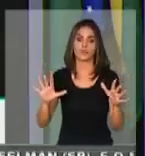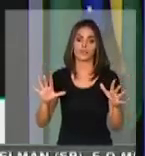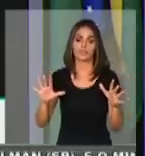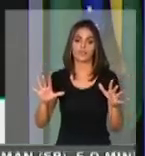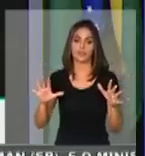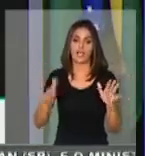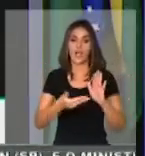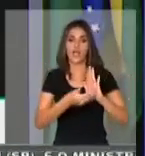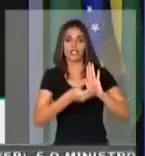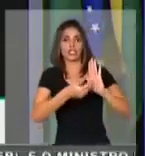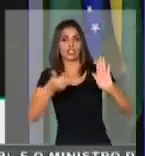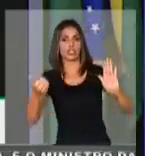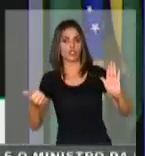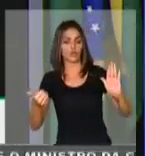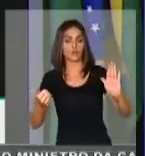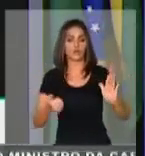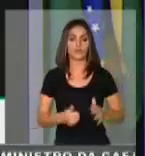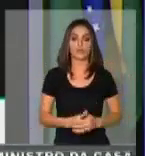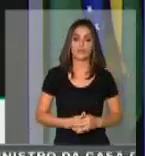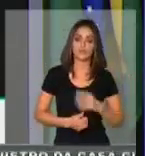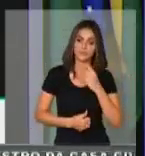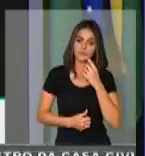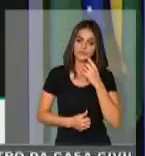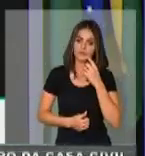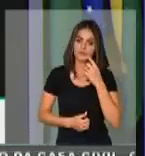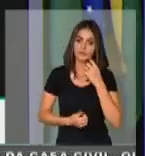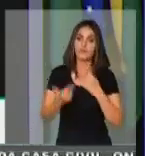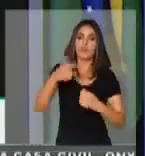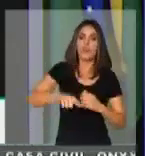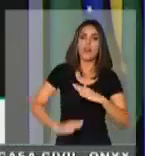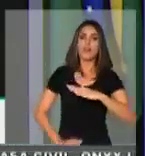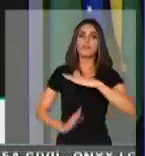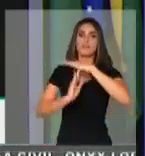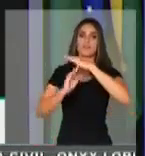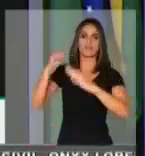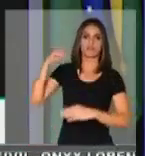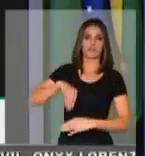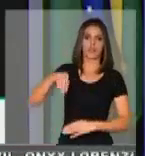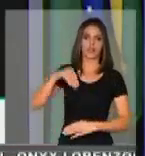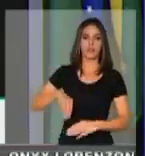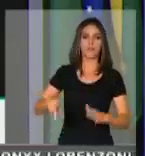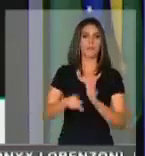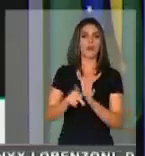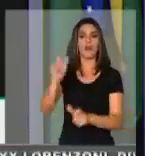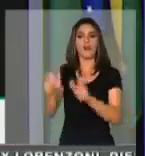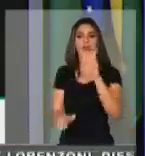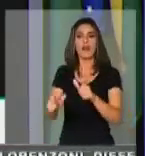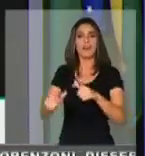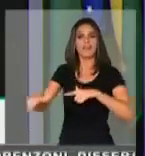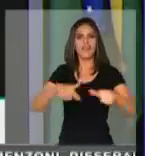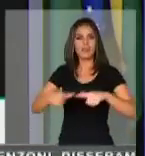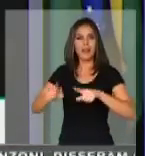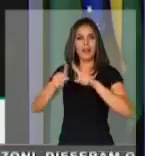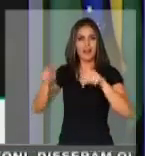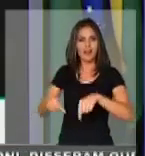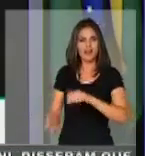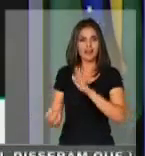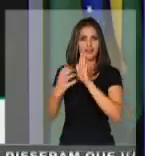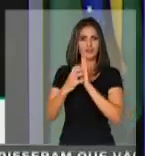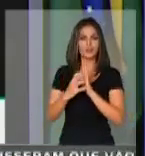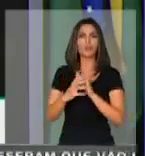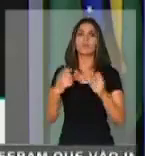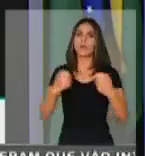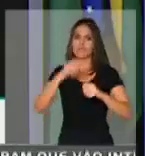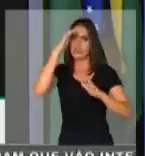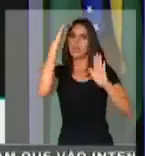a exclusão da incidência dos limites remuneratórios dos agentes públicos, de forma que não